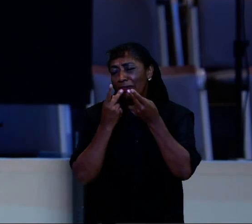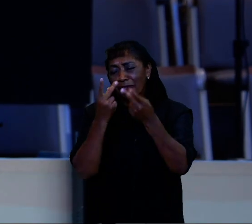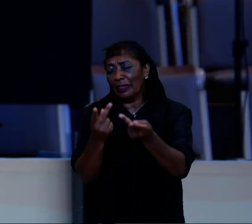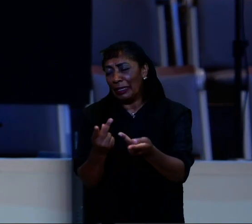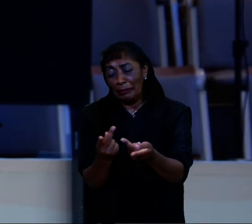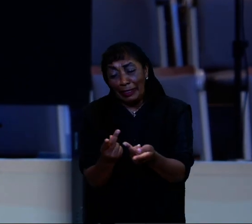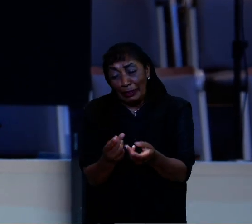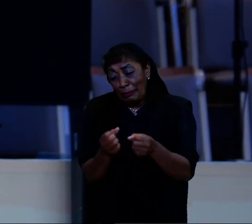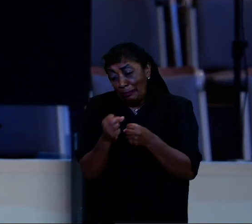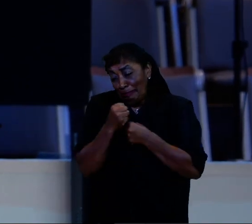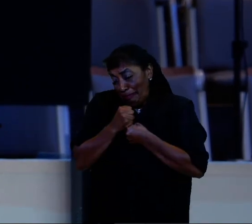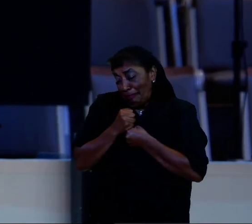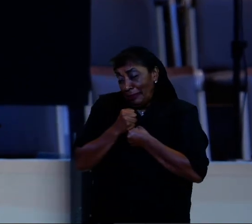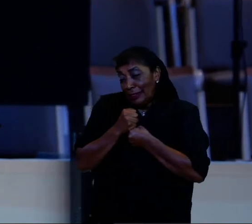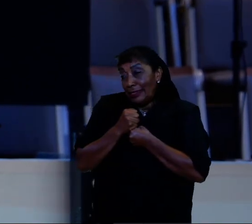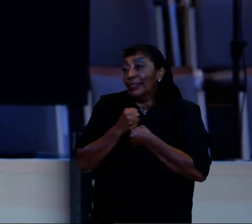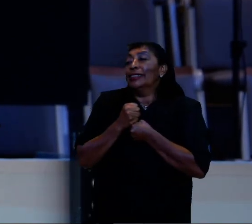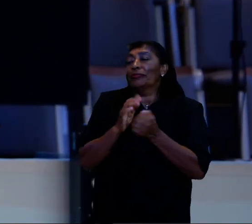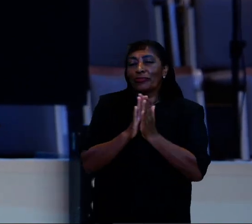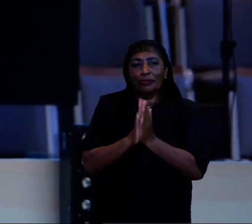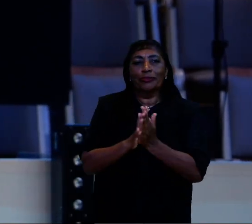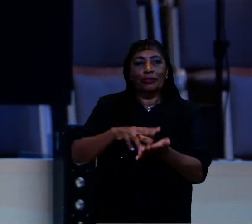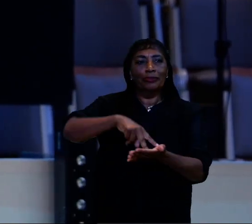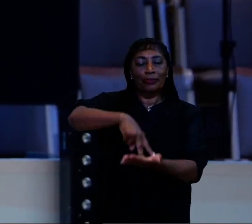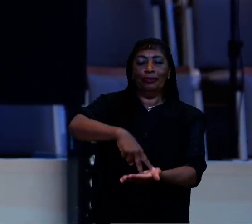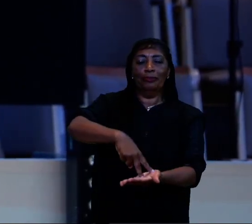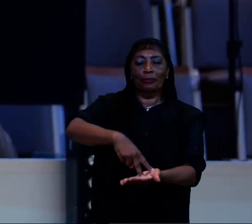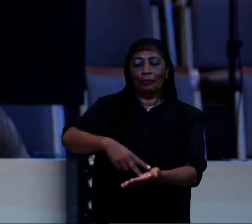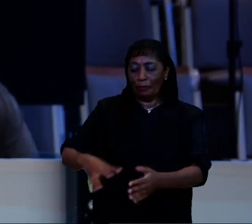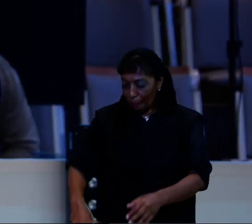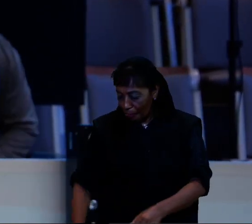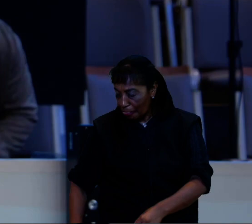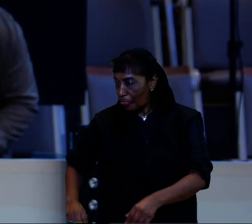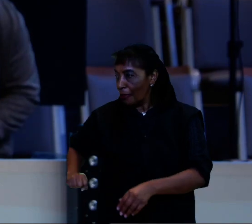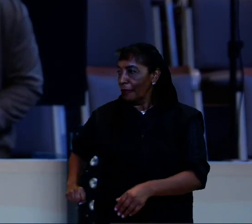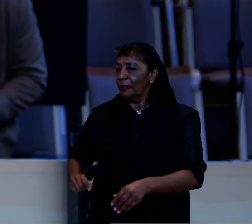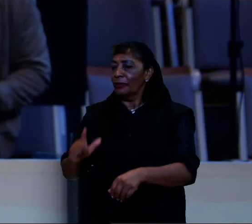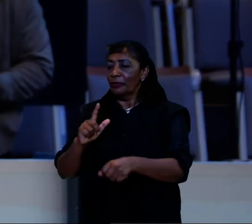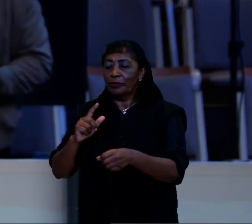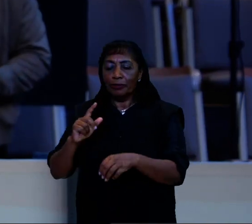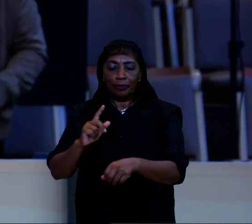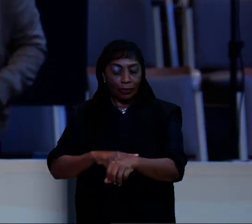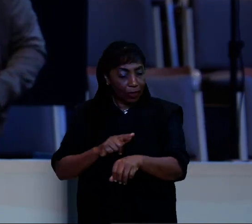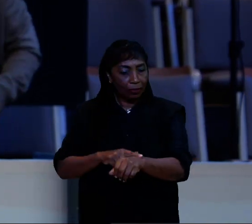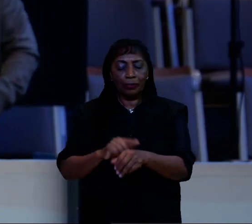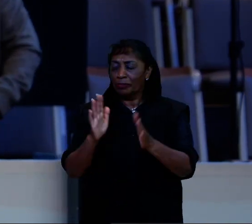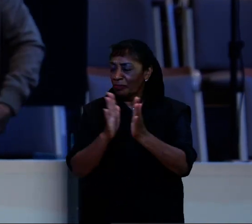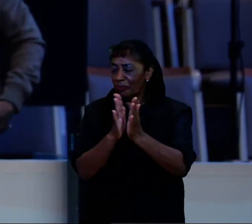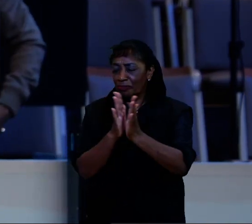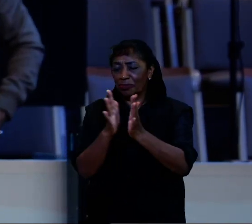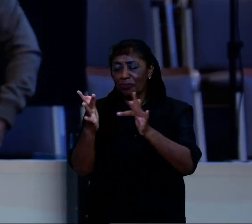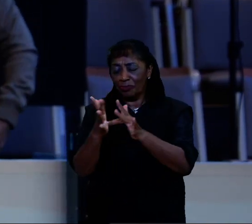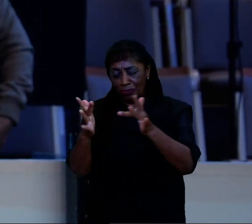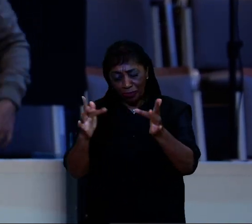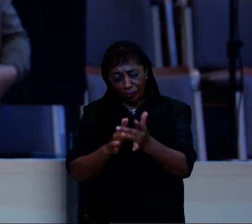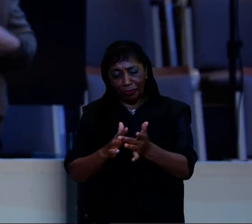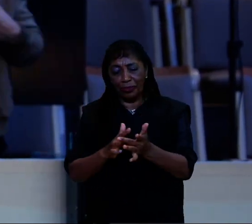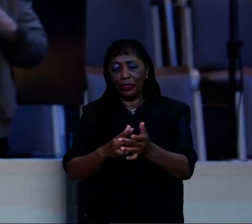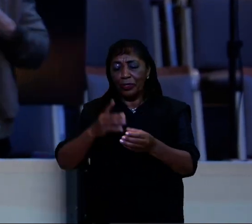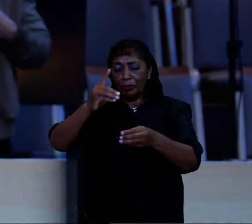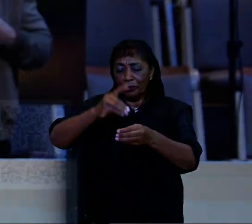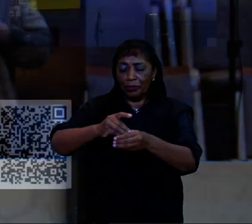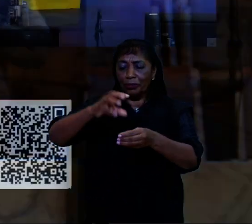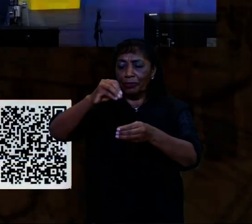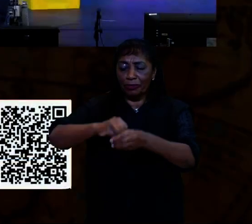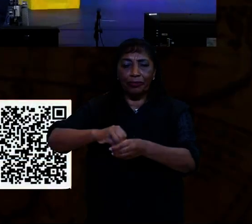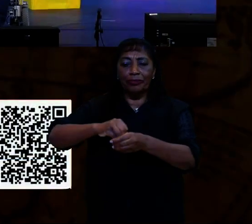coloque em pé, afaste aí a sua poltrona. Esse é o tempo em que nós também adoramos ao Senhor com os nossos dízimos, as